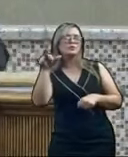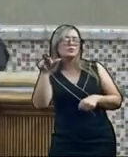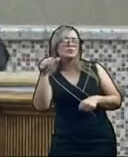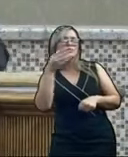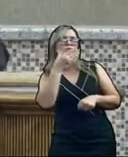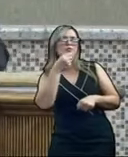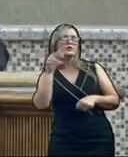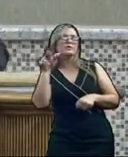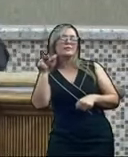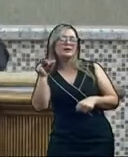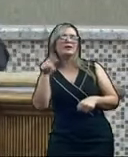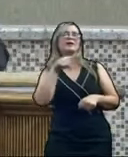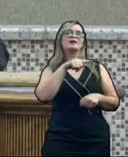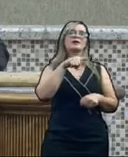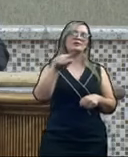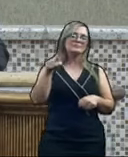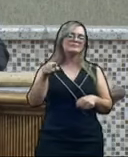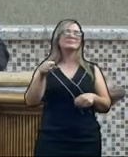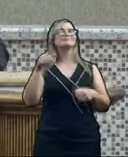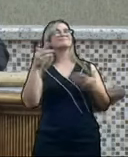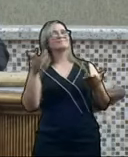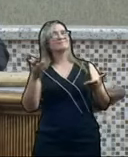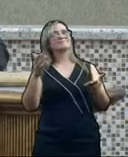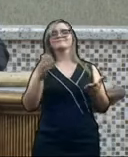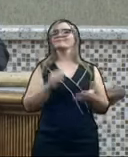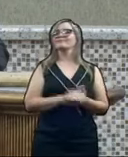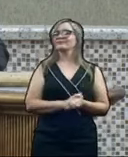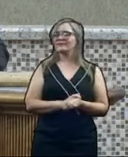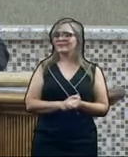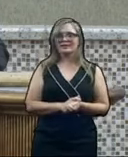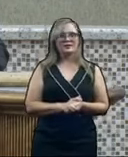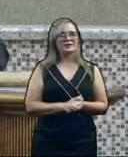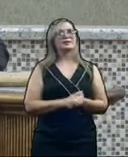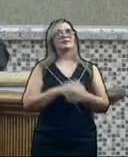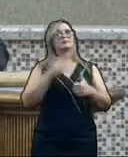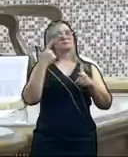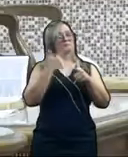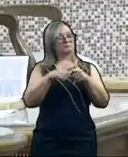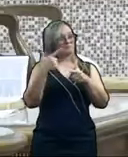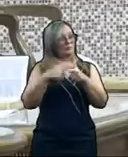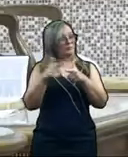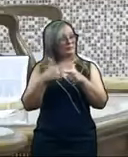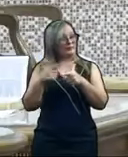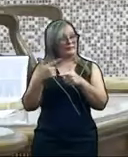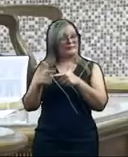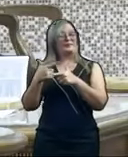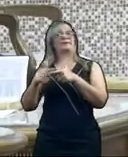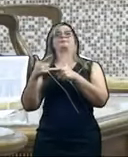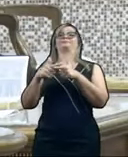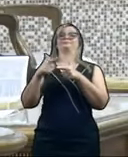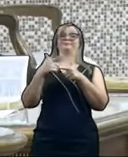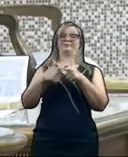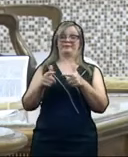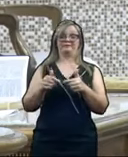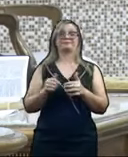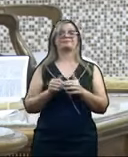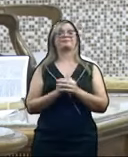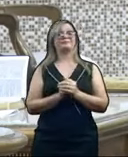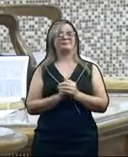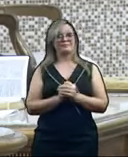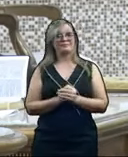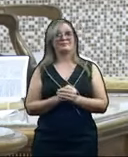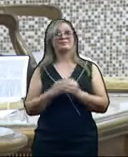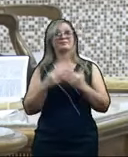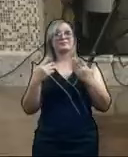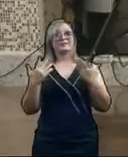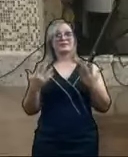não honrou o pai não vou a família dele e criou o cisão entra no Vau de Jaboque